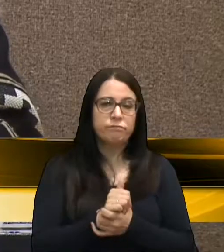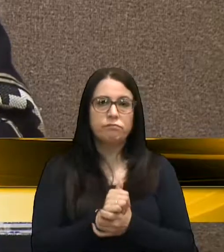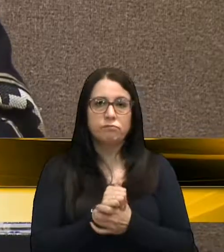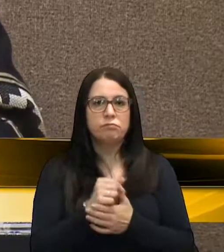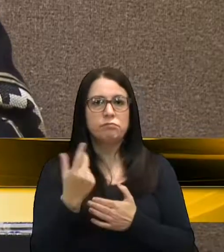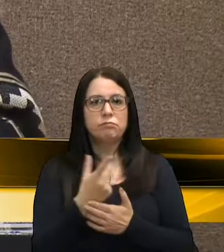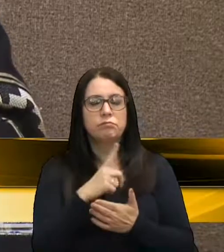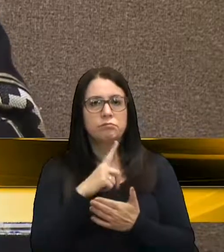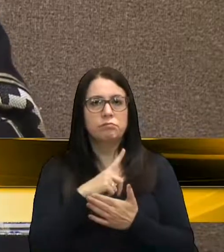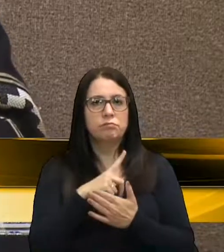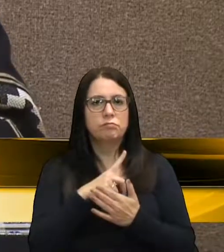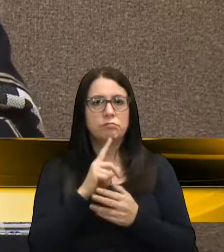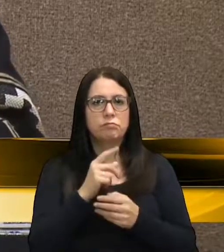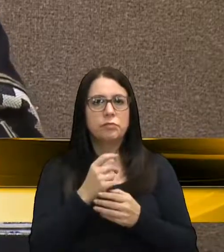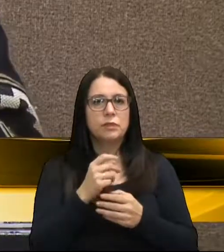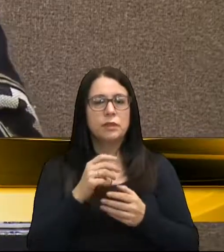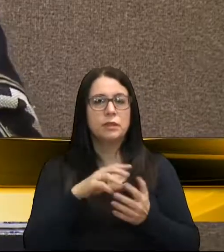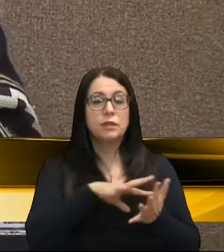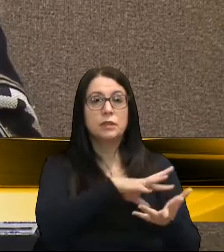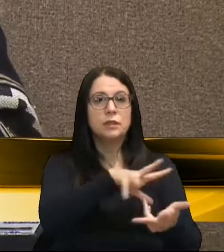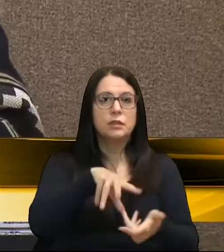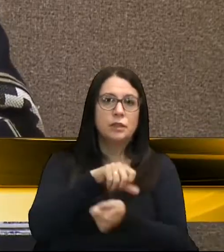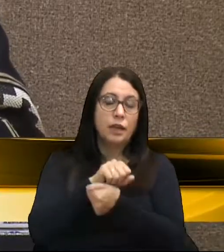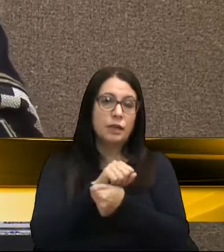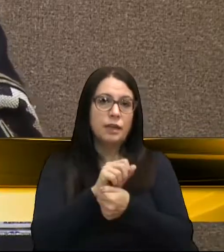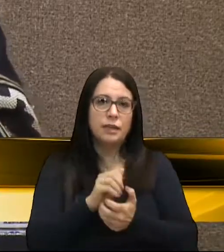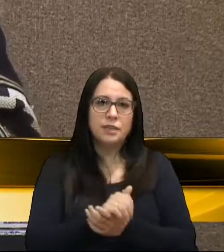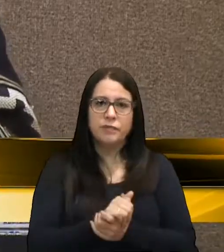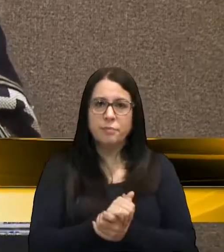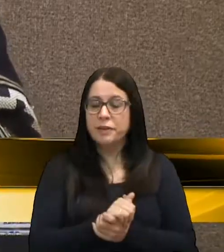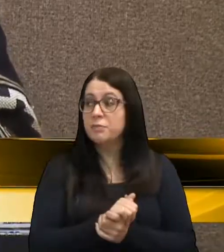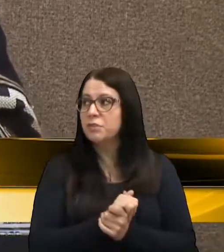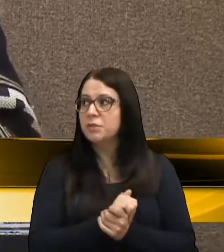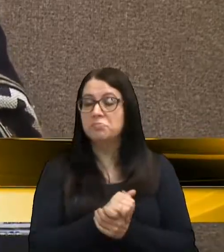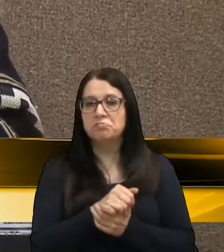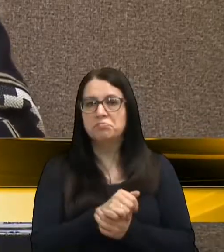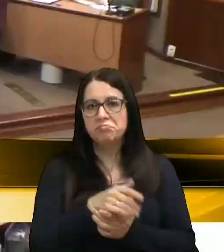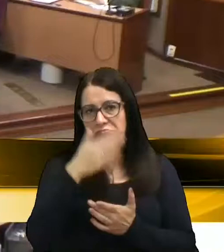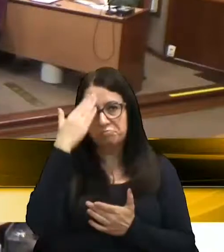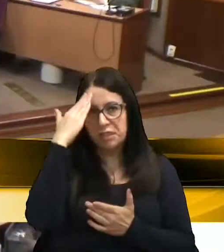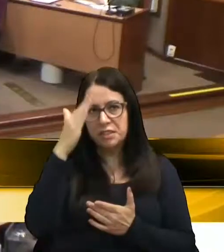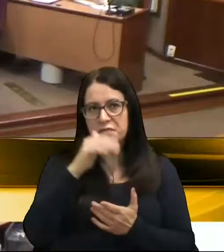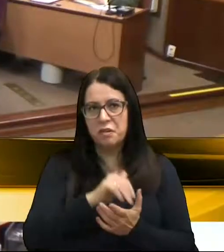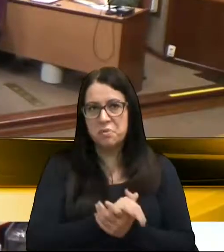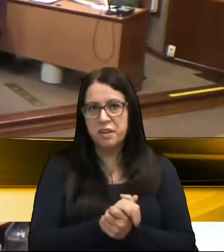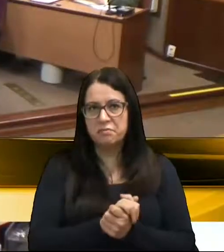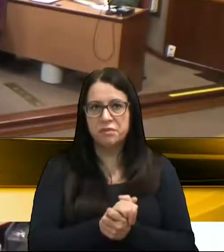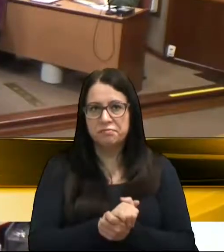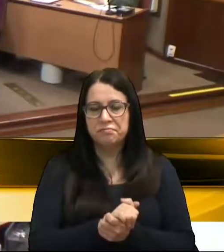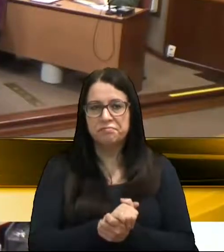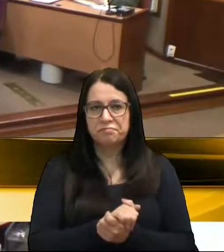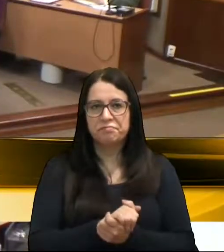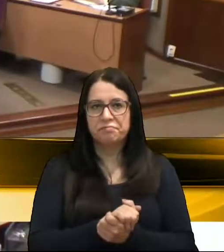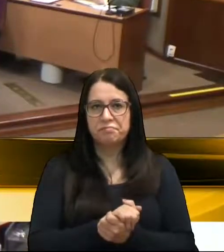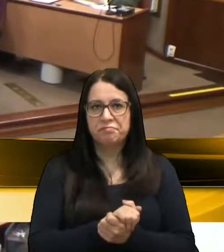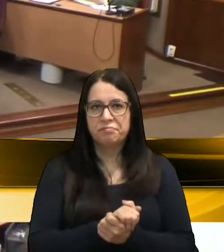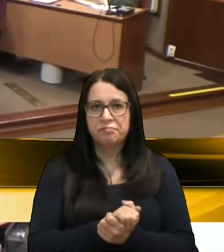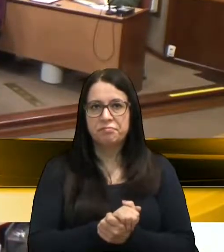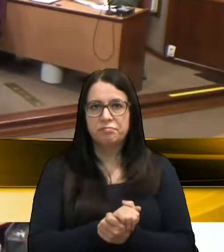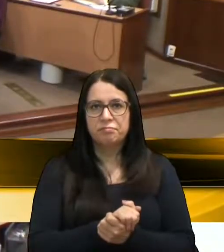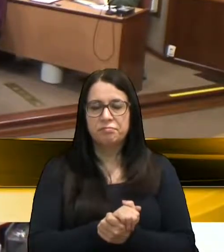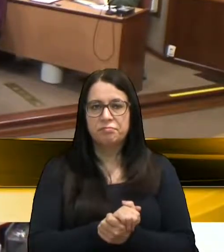possamos manter a sustentabilidade do sistema. Era isso, vereador. Muito obrigado pela sua parte. Em havendo a